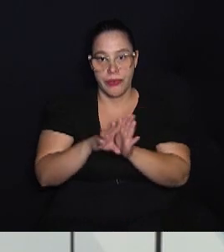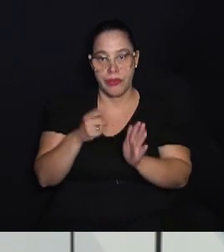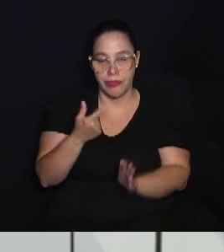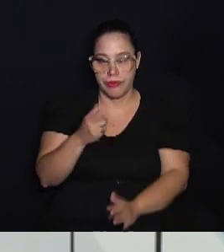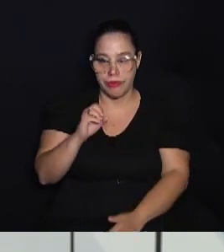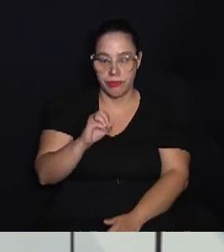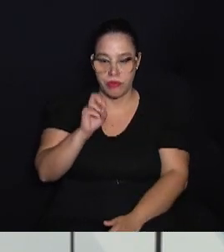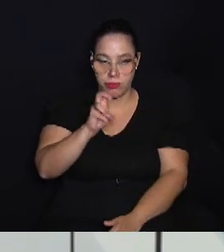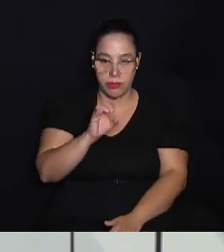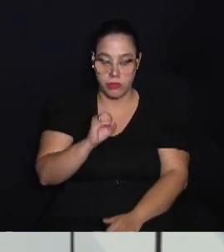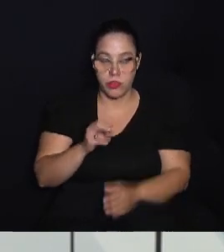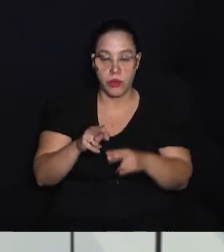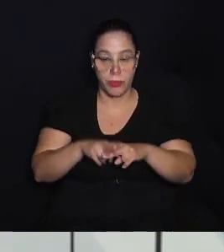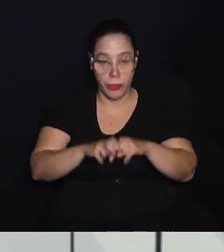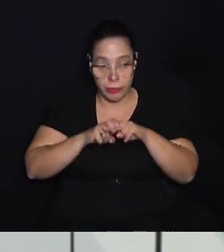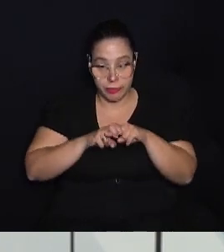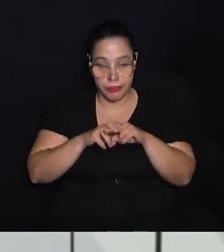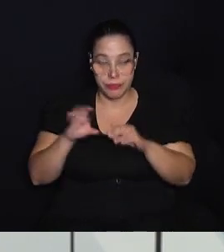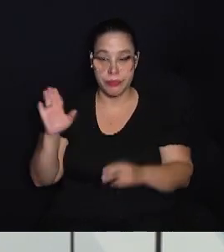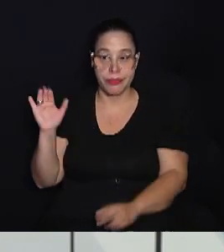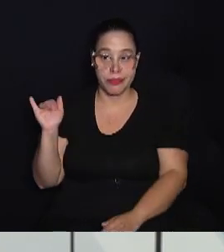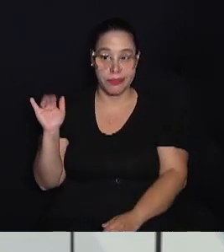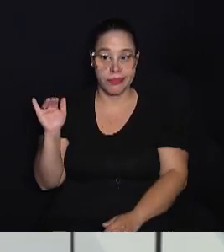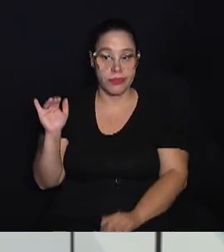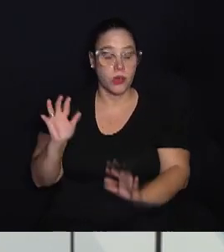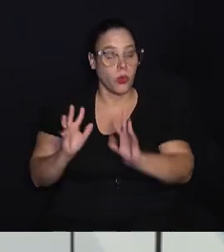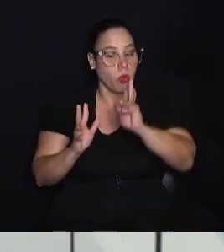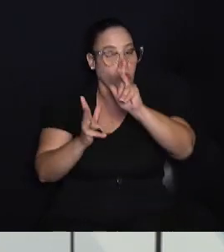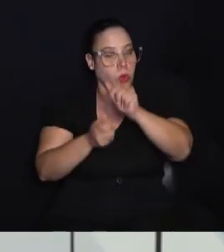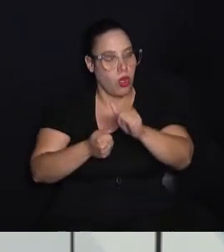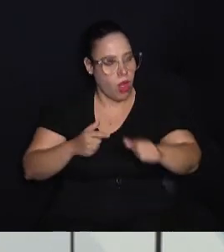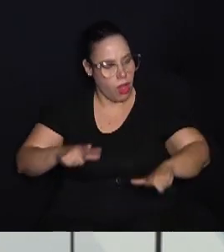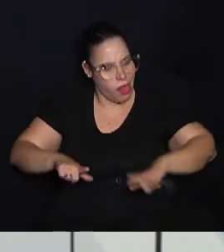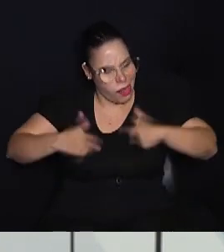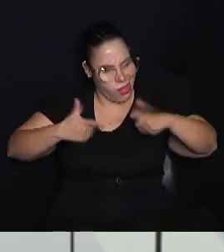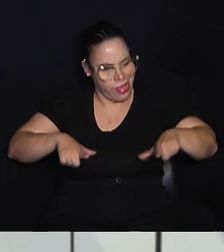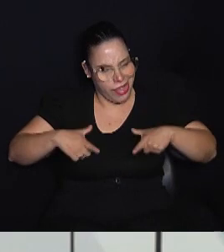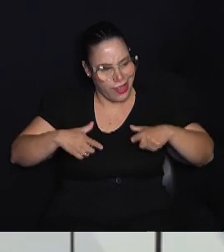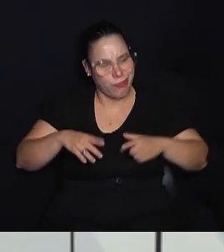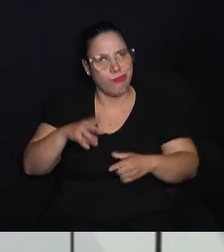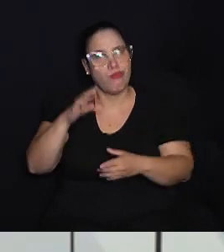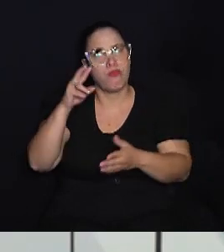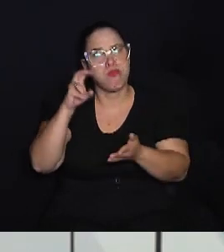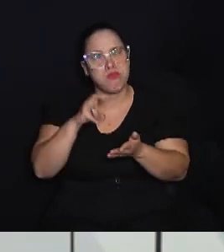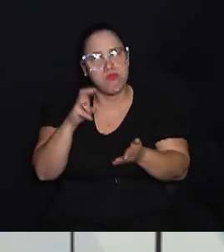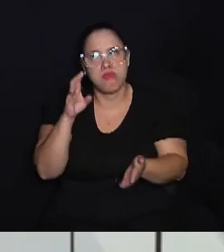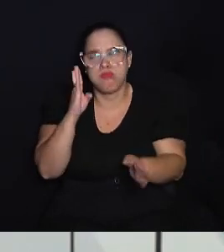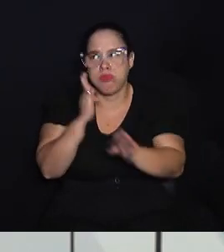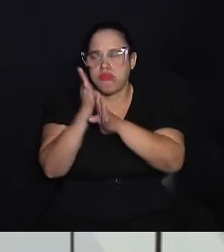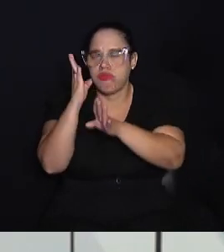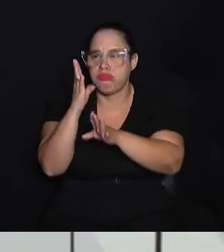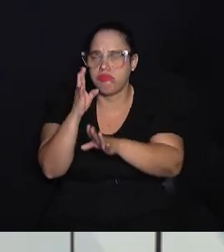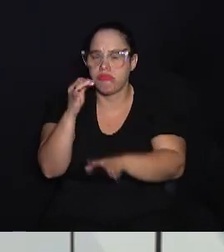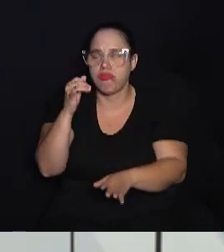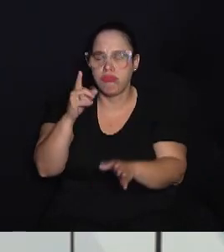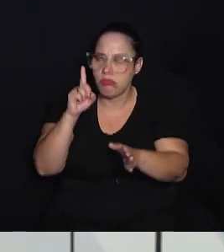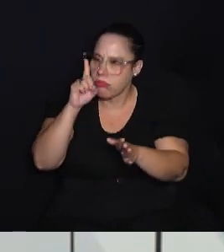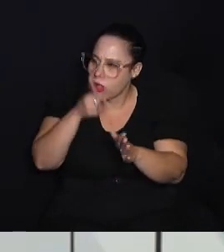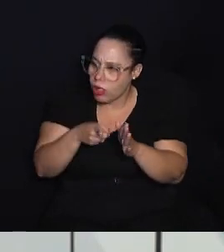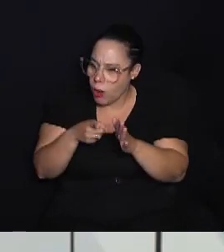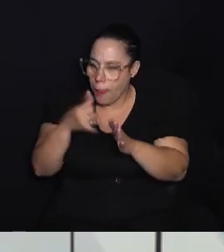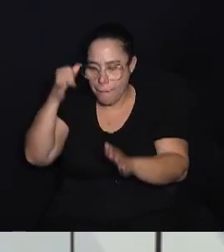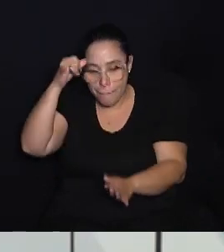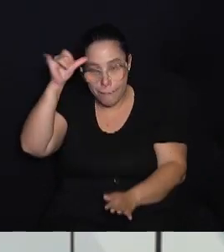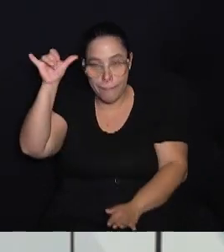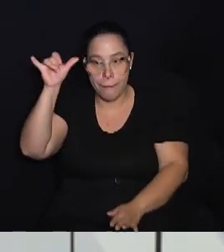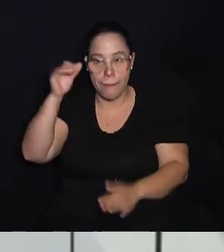2050. Por isso, cientistas do mundo todo lutam para descobrir novas formas de diagnóstico, prevenção